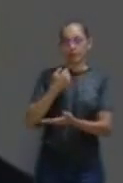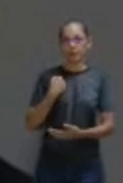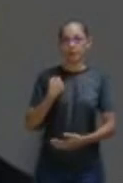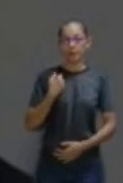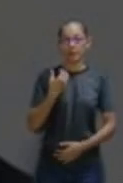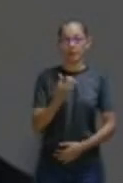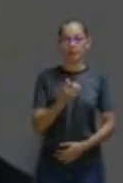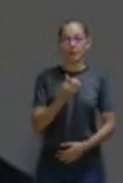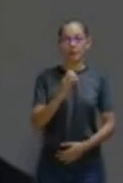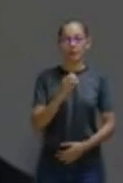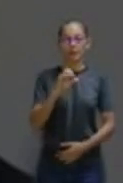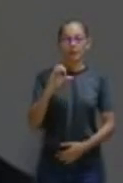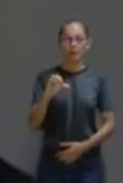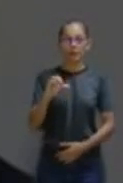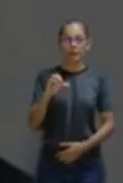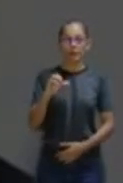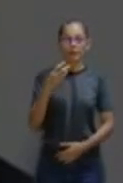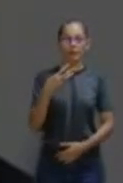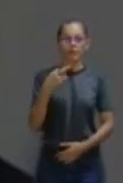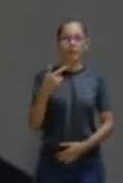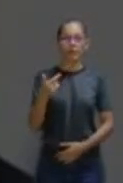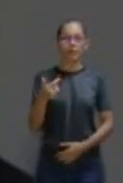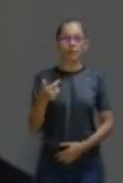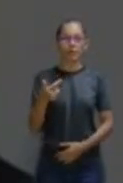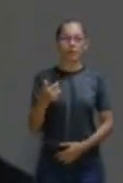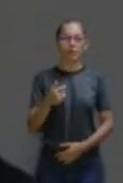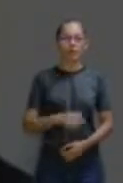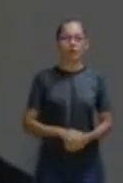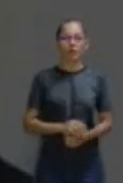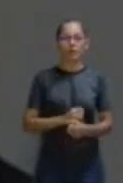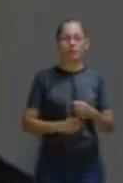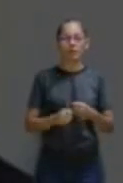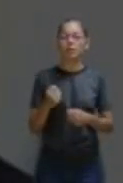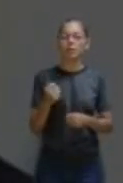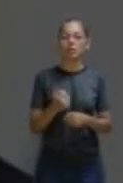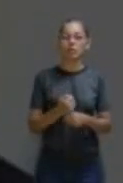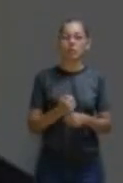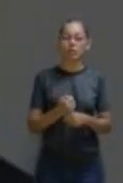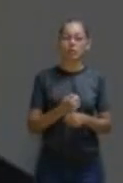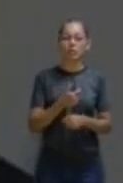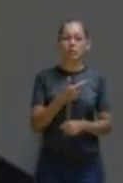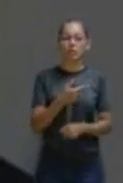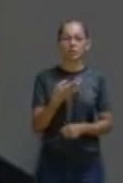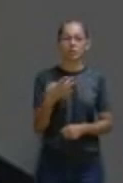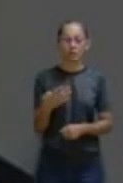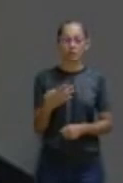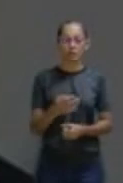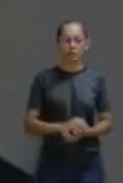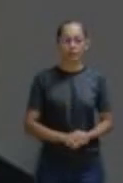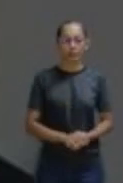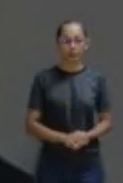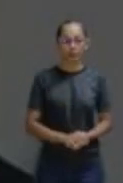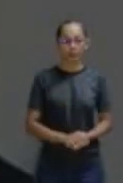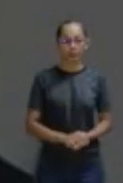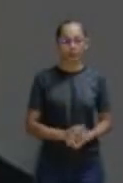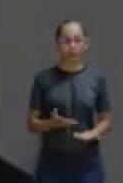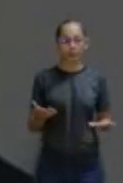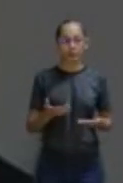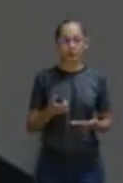dela é 609. Barra de rolagem inferior. Requerimento de regularização de omissão de prestação de contas eleitorais.